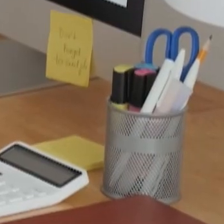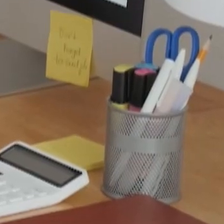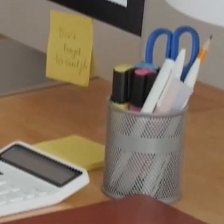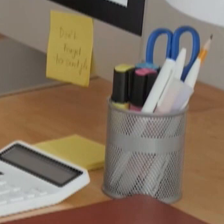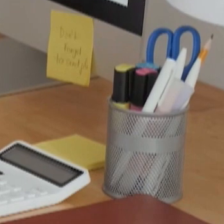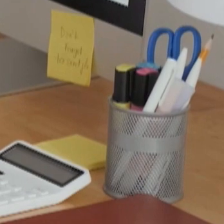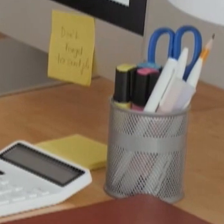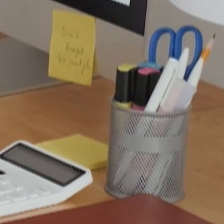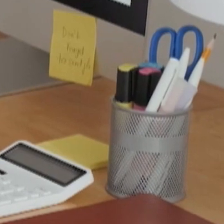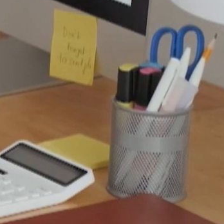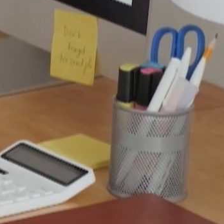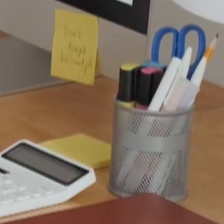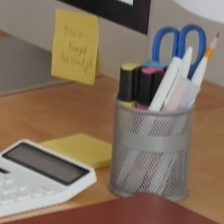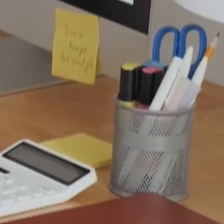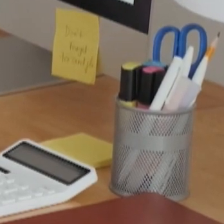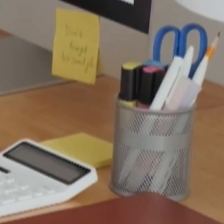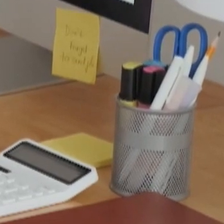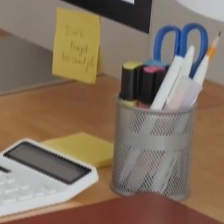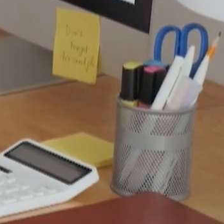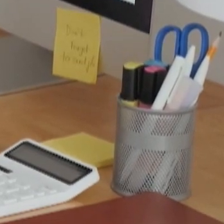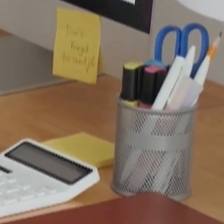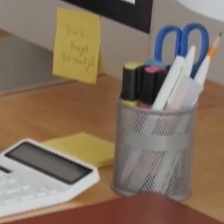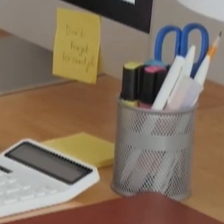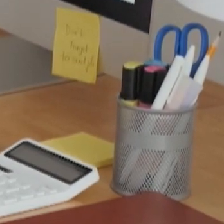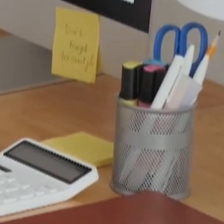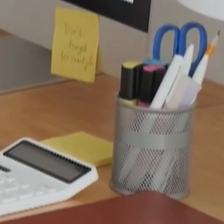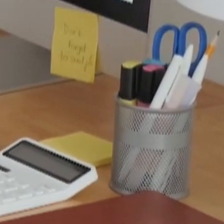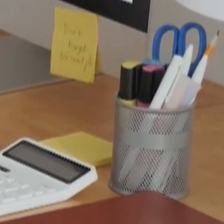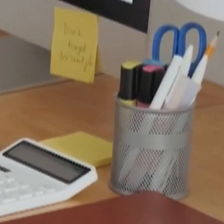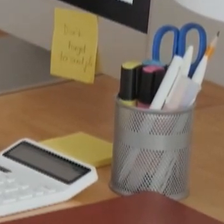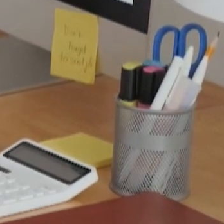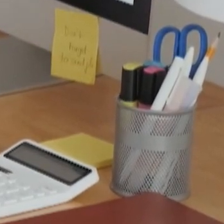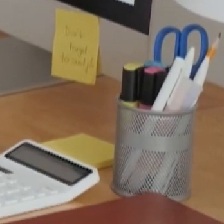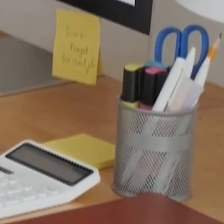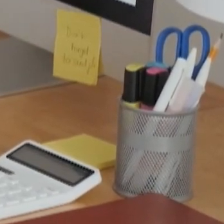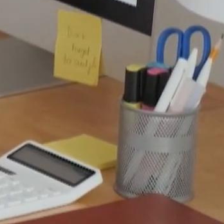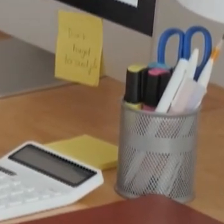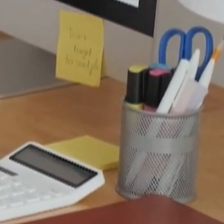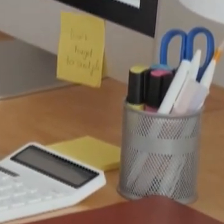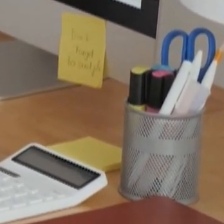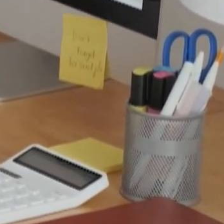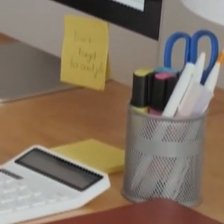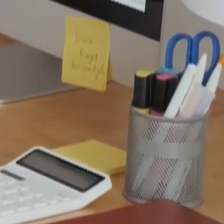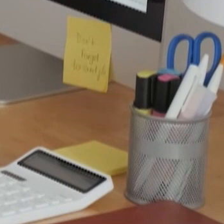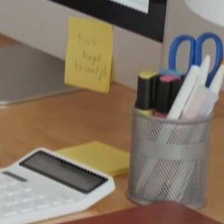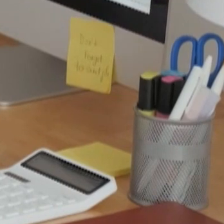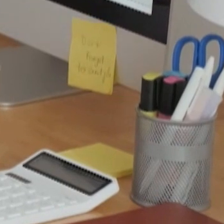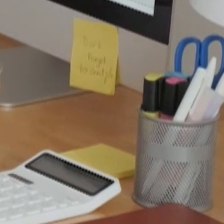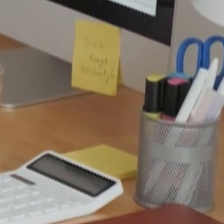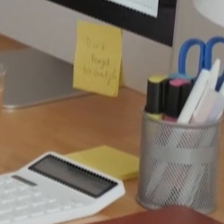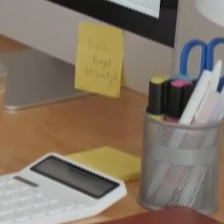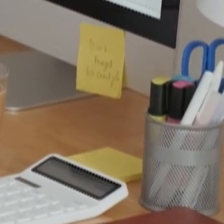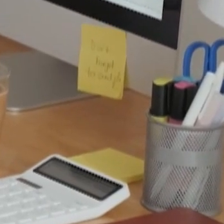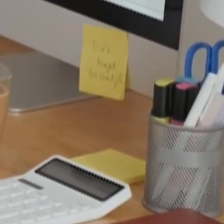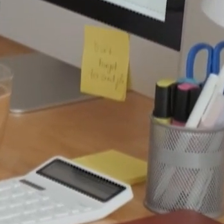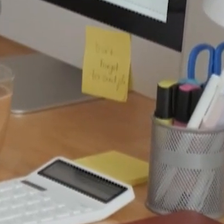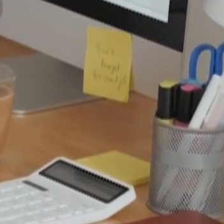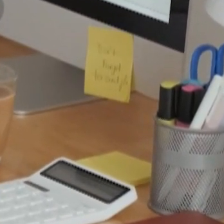controle. Não necessariamente um aplicativo, embora particularmente eu entenda que os aplicativos eles